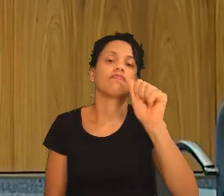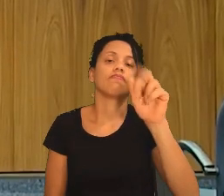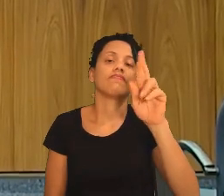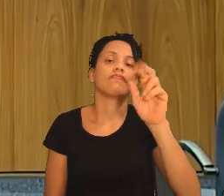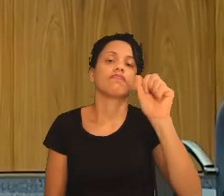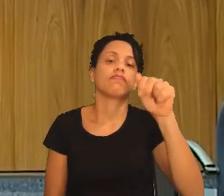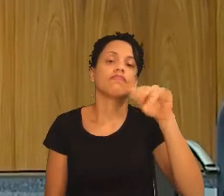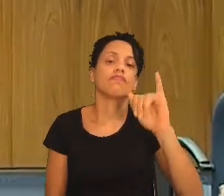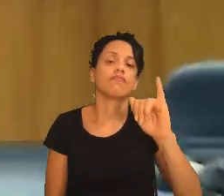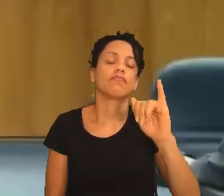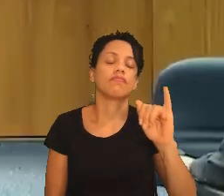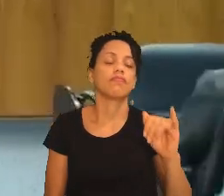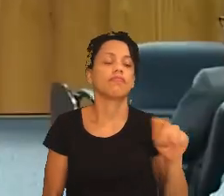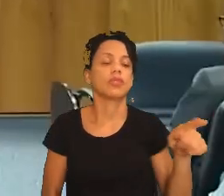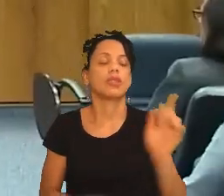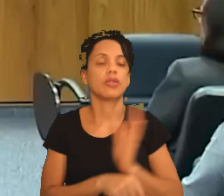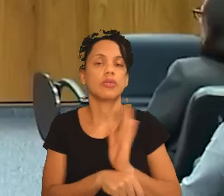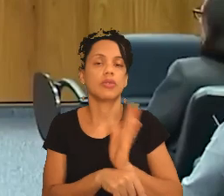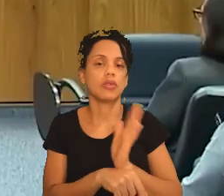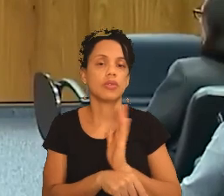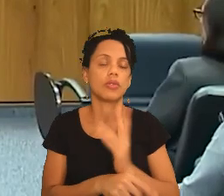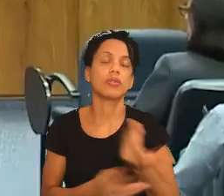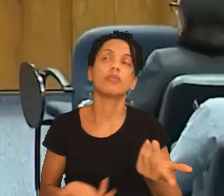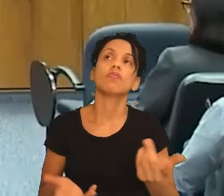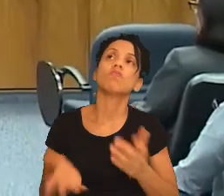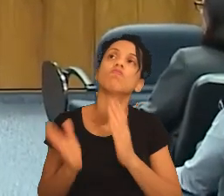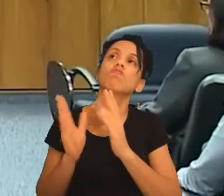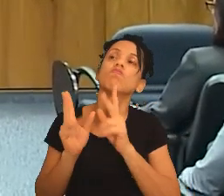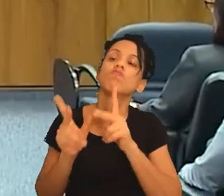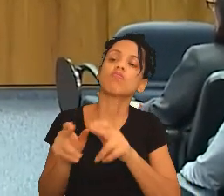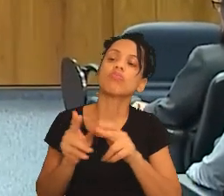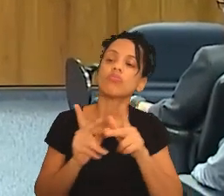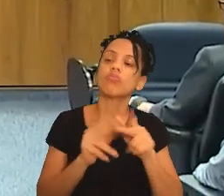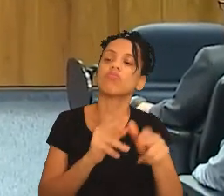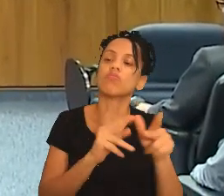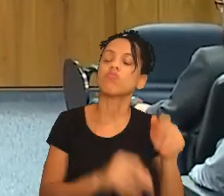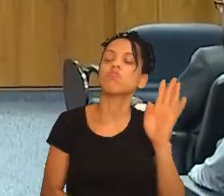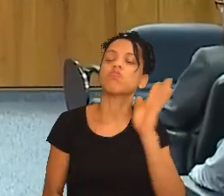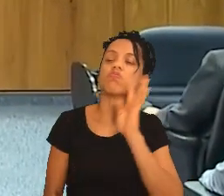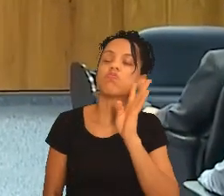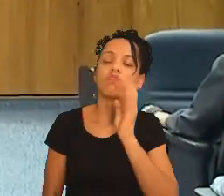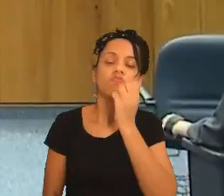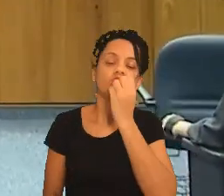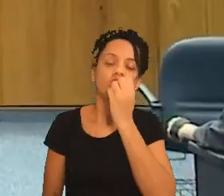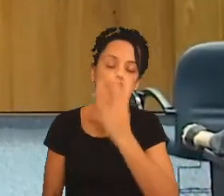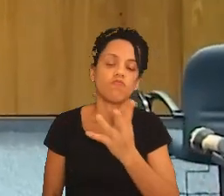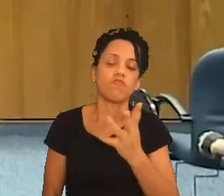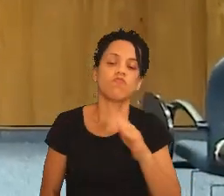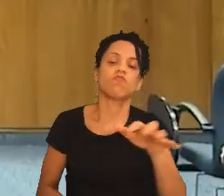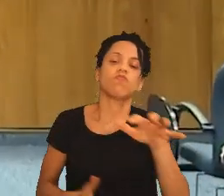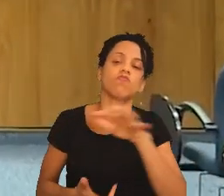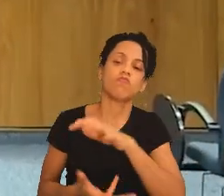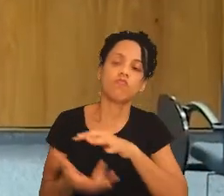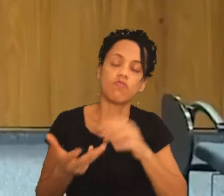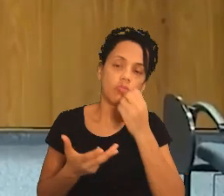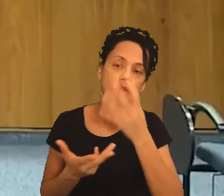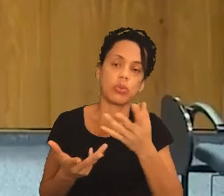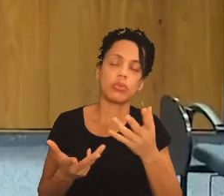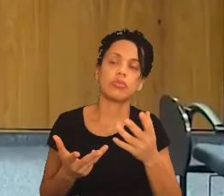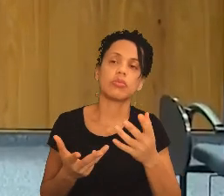impactante, né? E a remoção, né, para a Fazenda Guarani, né, que é o episódio também que é narrado